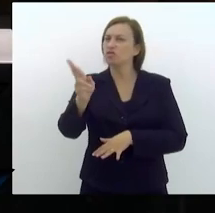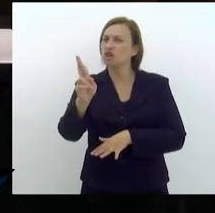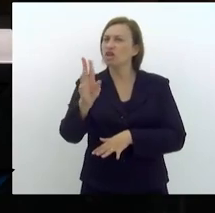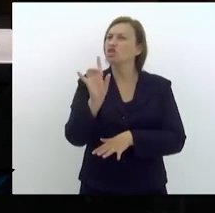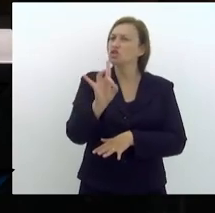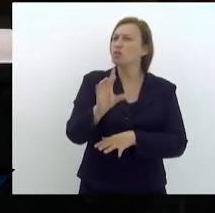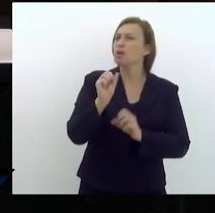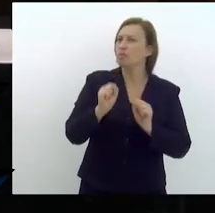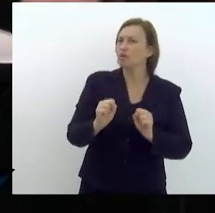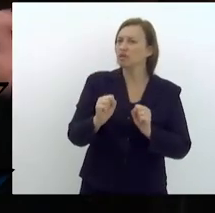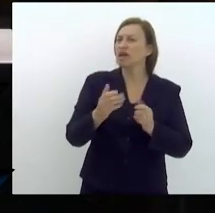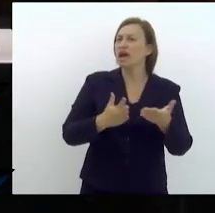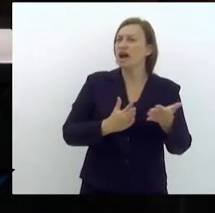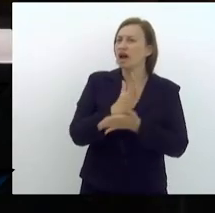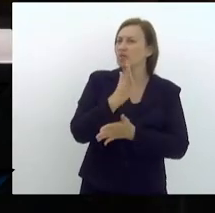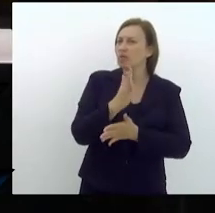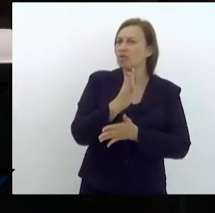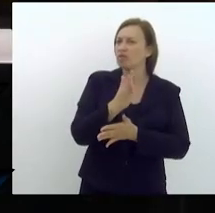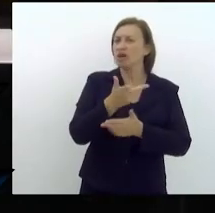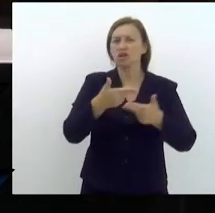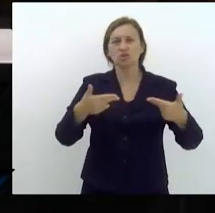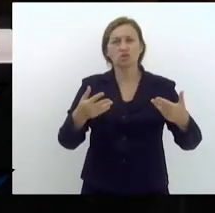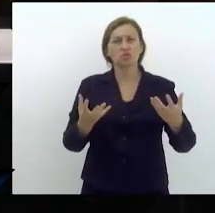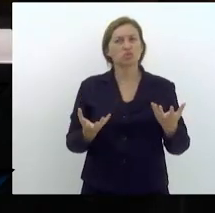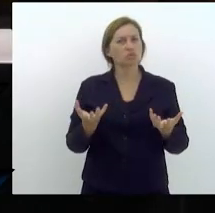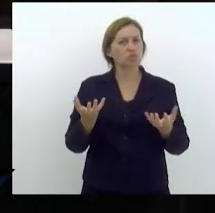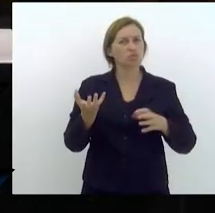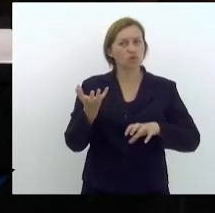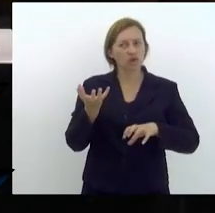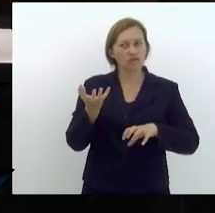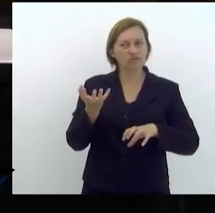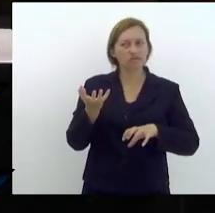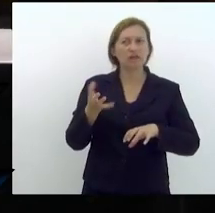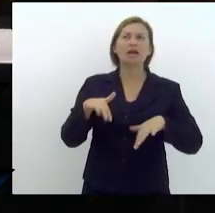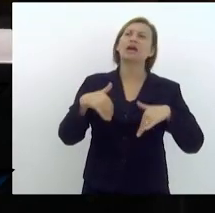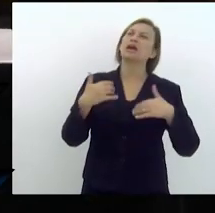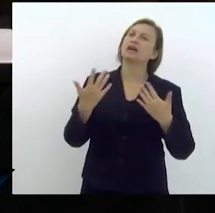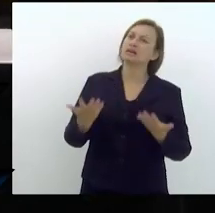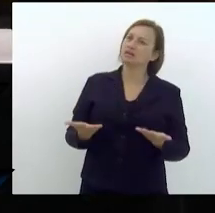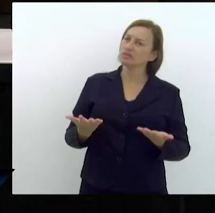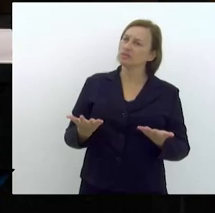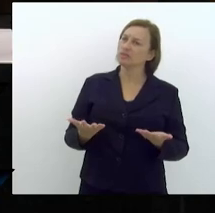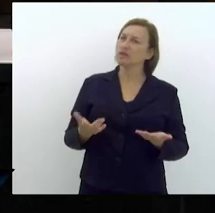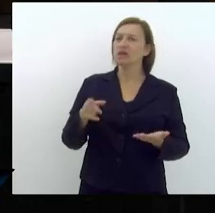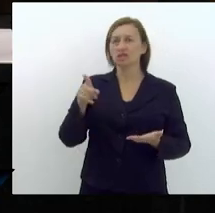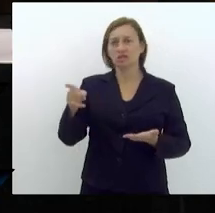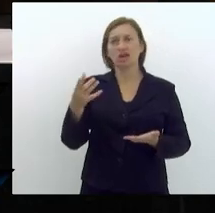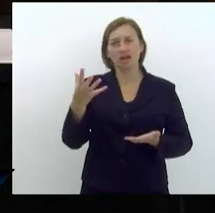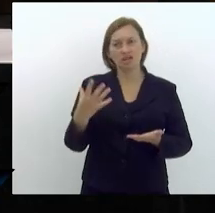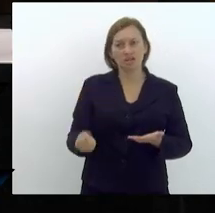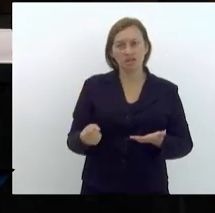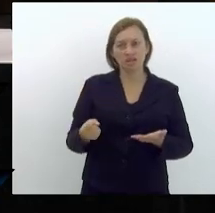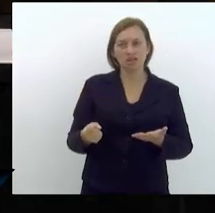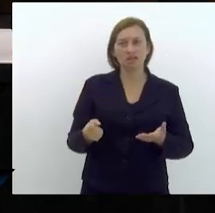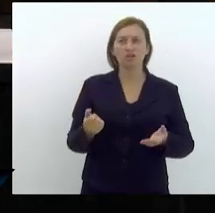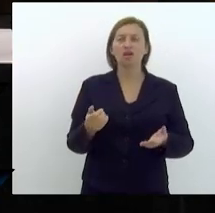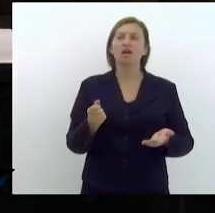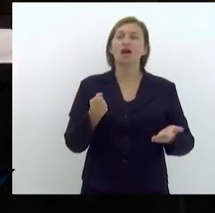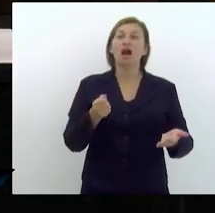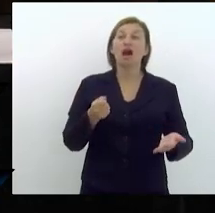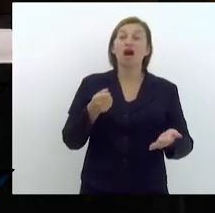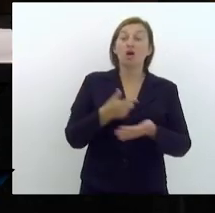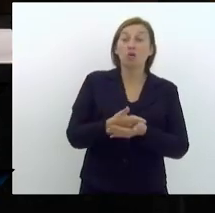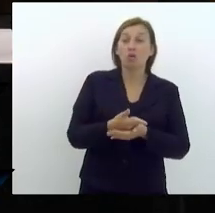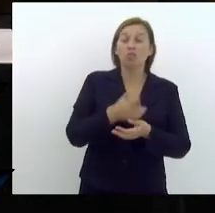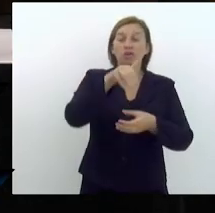para poder ele aprovar as coisas no Congresso quer dizer ele está legalizando a compra de voto dentro